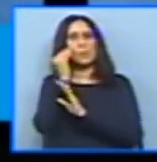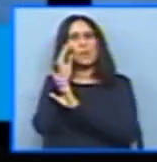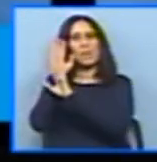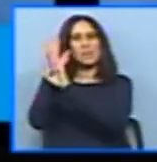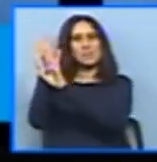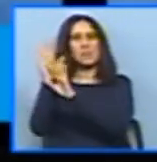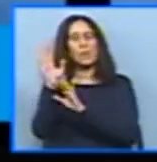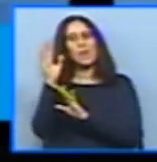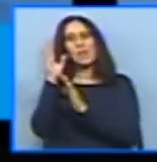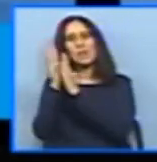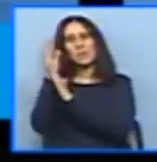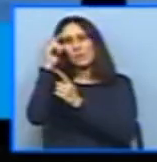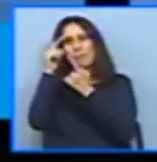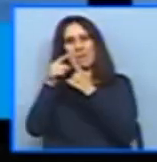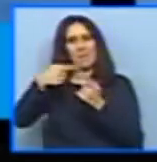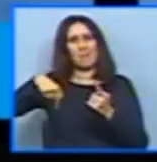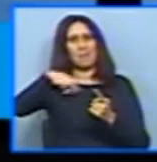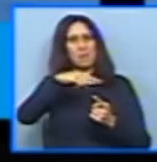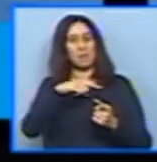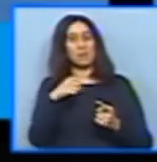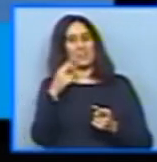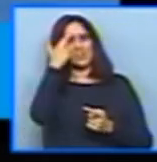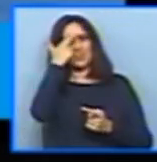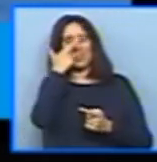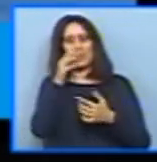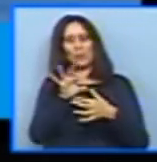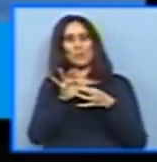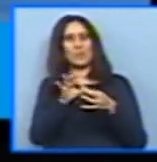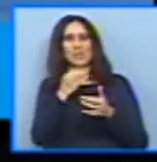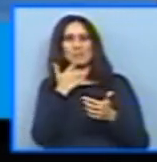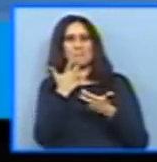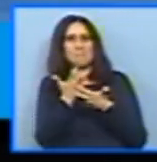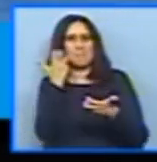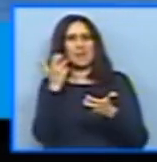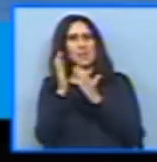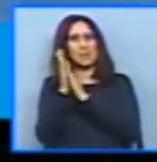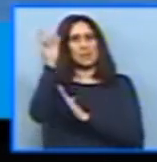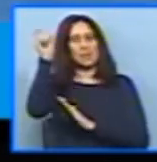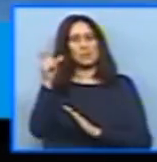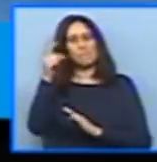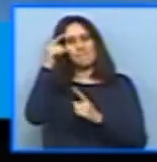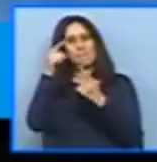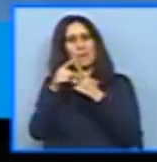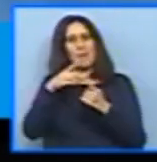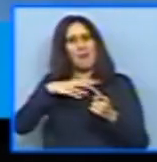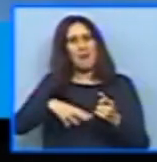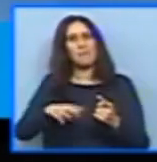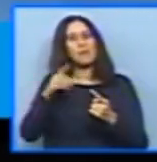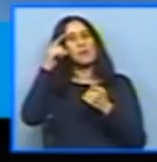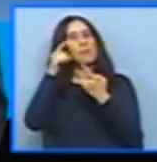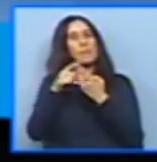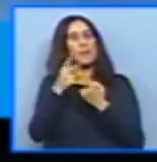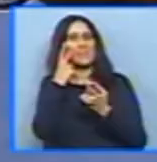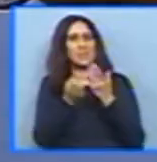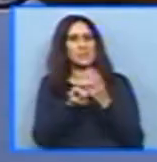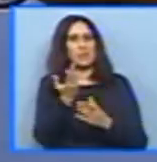de um Deus para. E é isso que a comunhão e o estar na história quer sublinhar. Um Deus que quer ser para, e quer ser para gerar vida. E por isso é